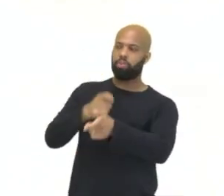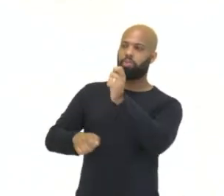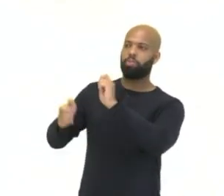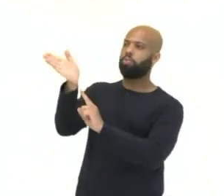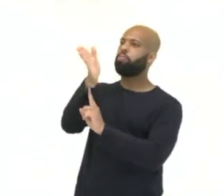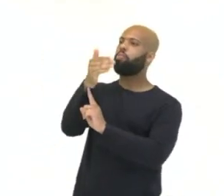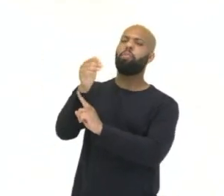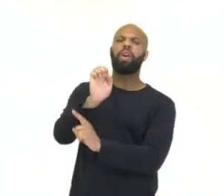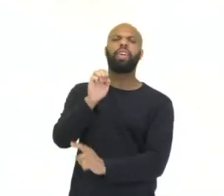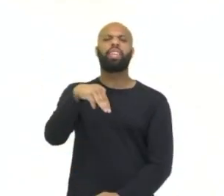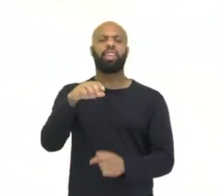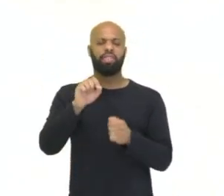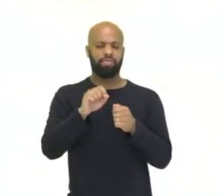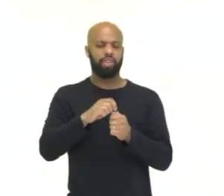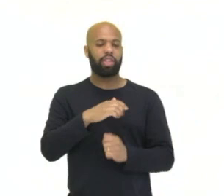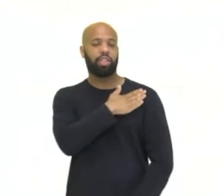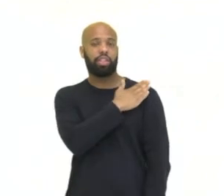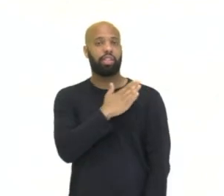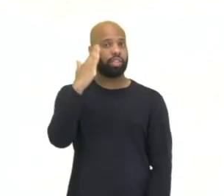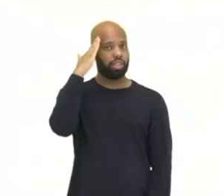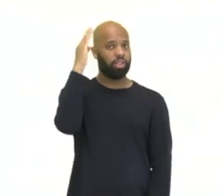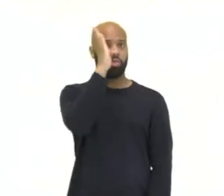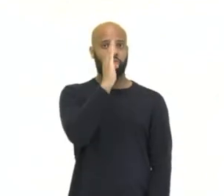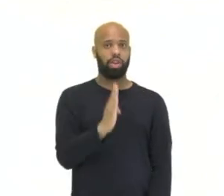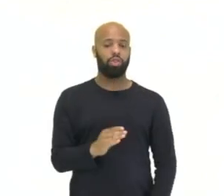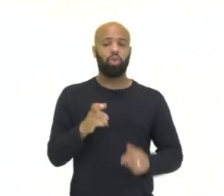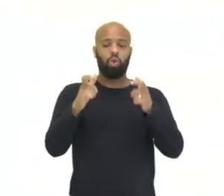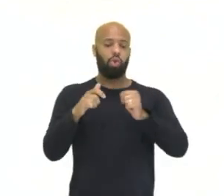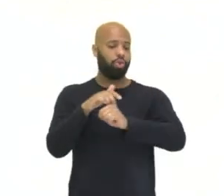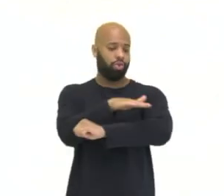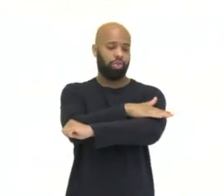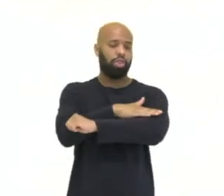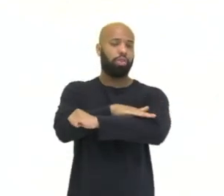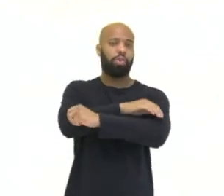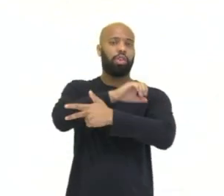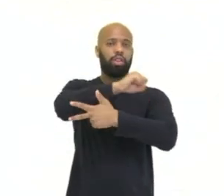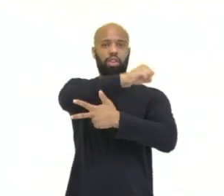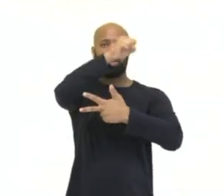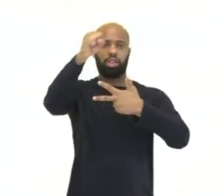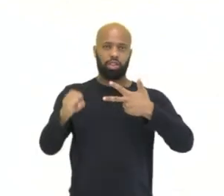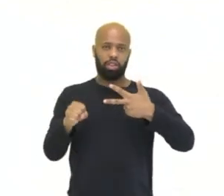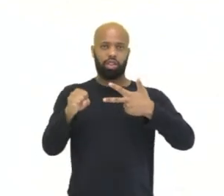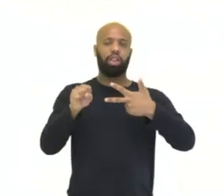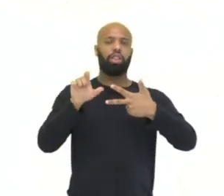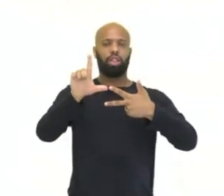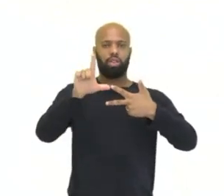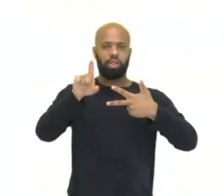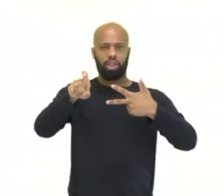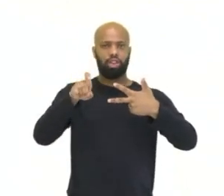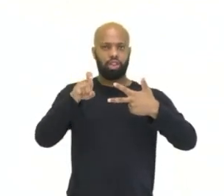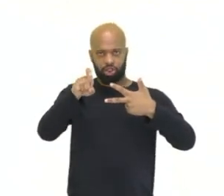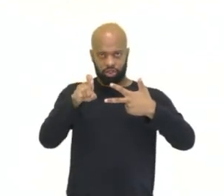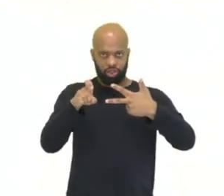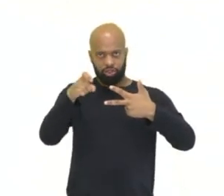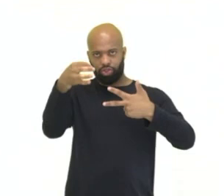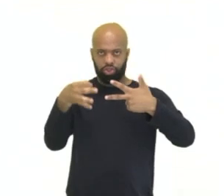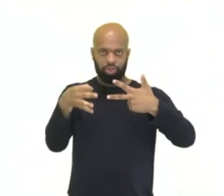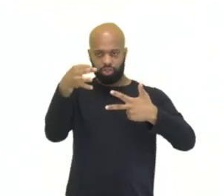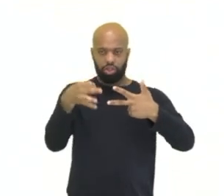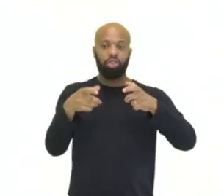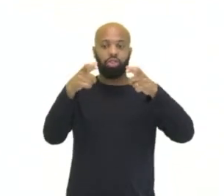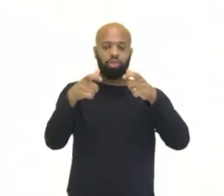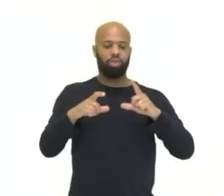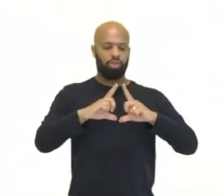pelo Exército Brasileiro na Praça dos Três Poderes, Executivo, Legislativo e Judiciário, em Brasília,